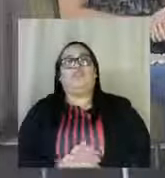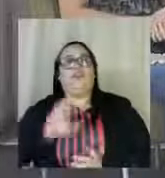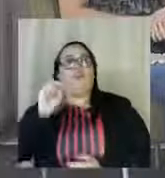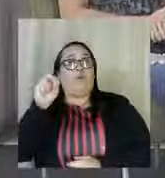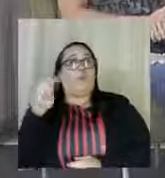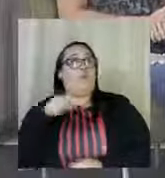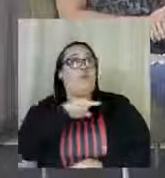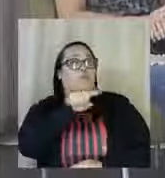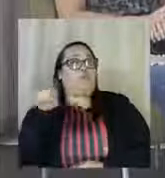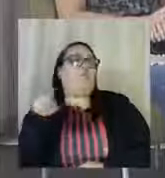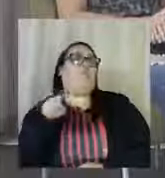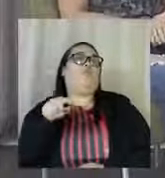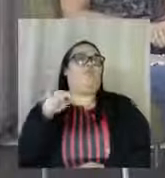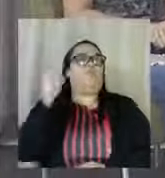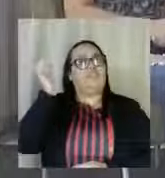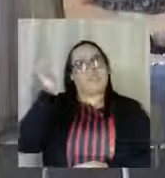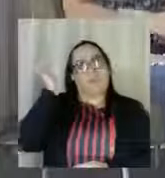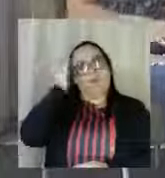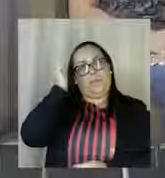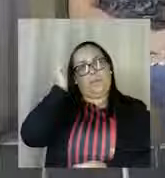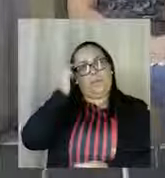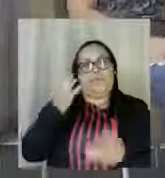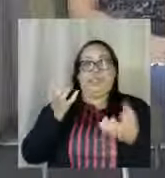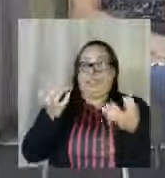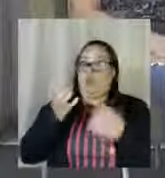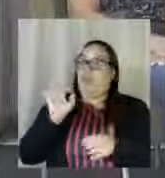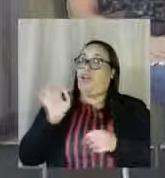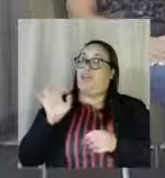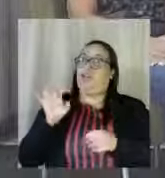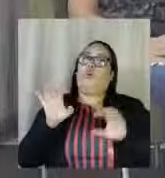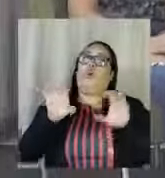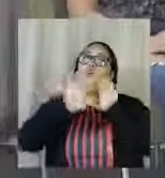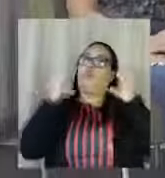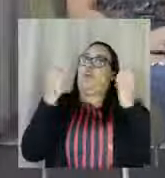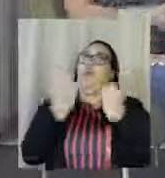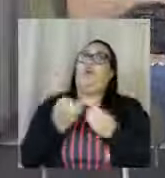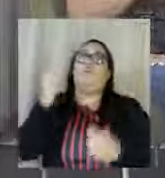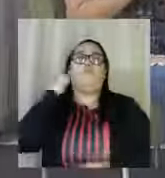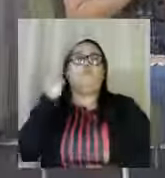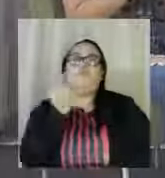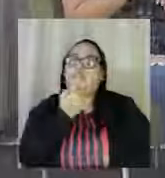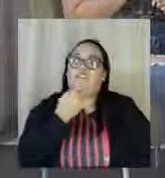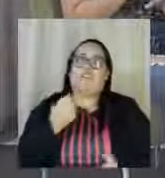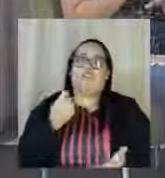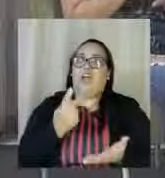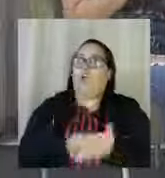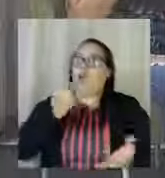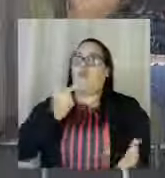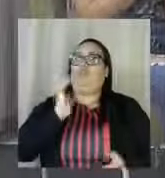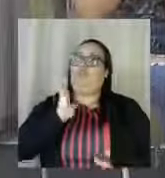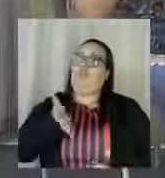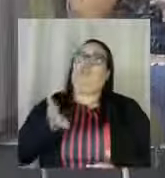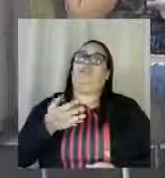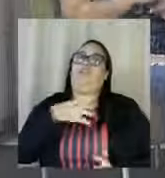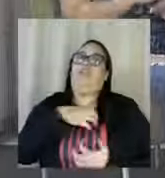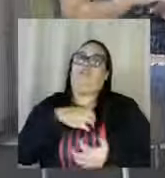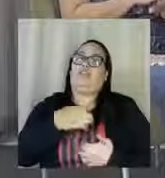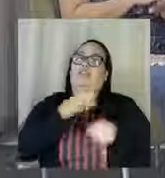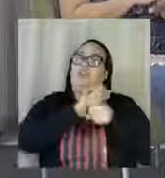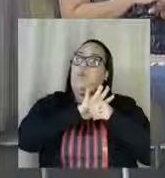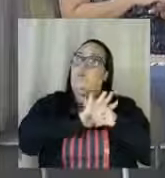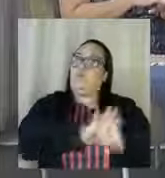ficam em relacionamento dentro dessa comunidade tão conhecida como comunidade surda? Como é que aconteceu? Vocês já sentiram esse preconceito